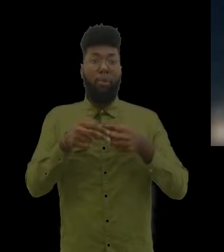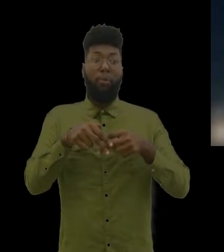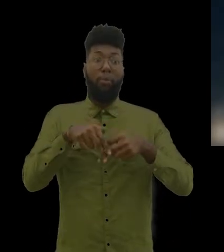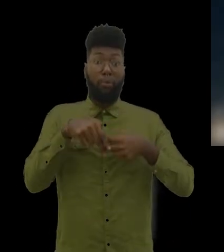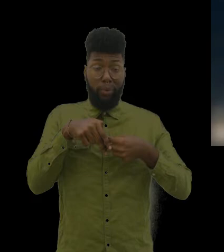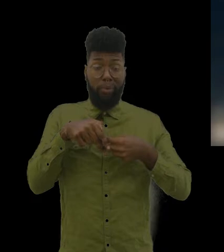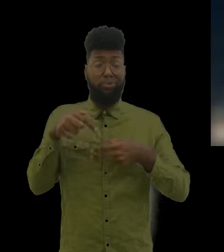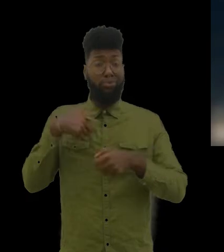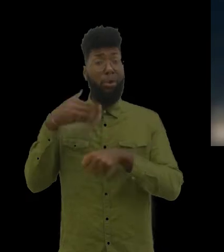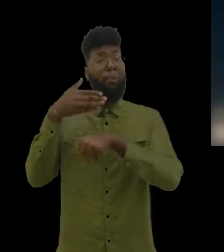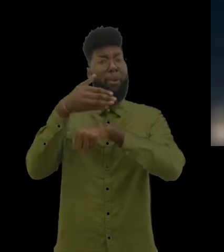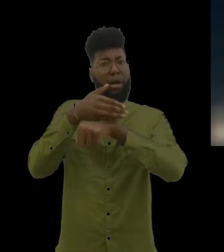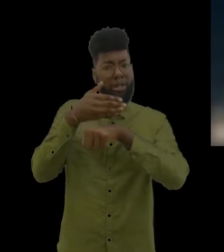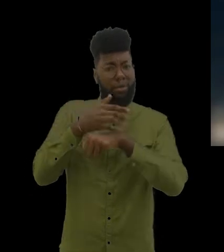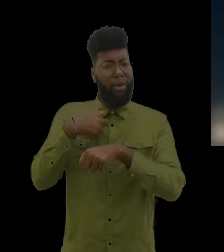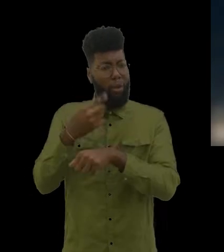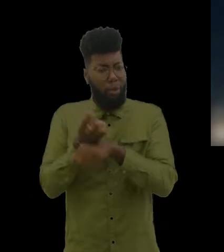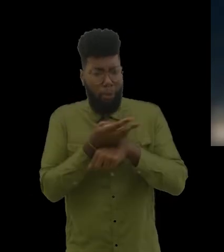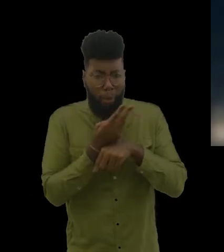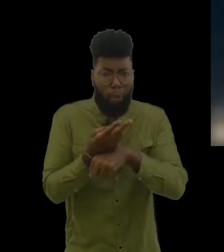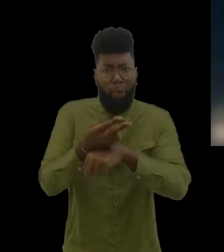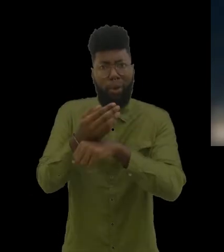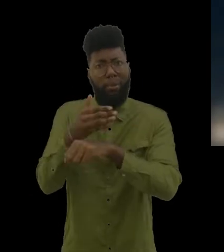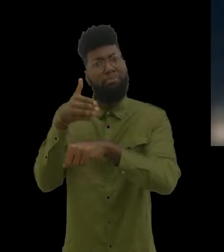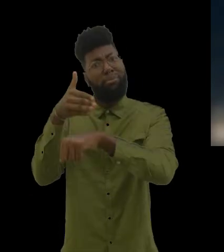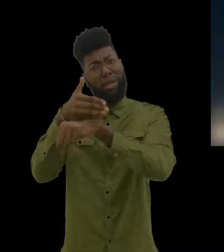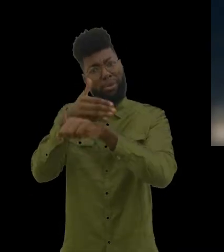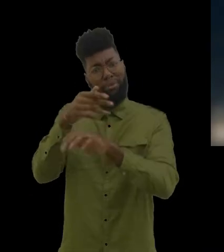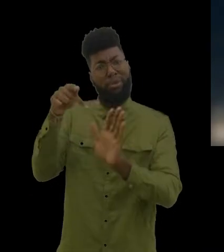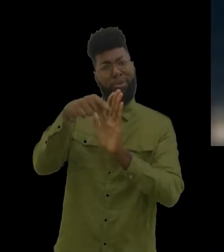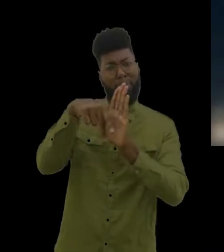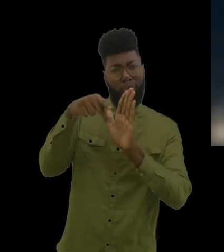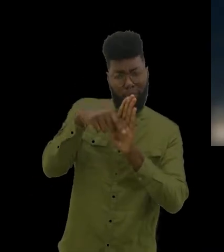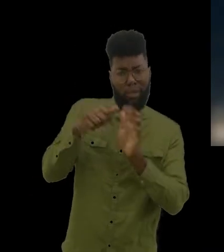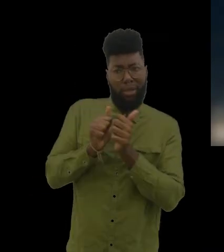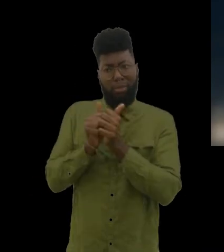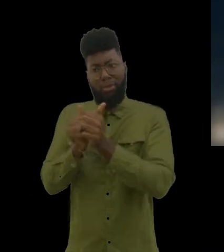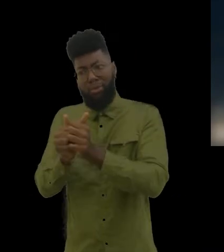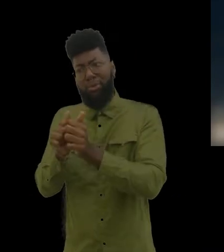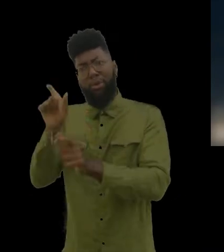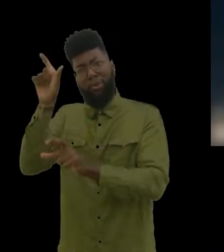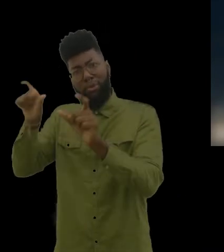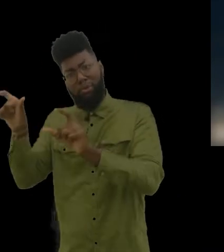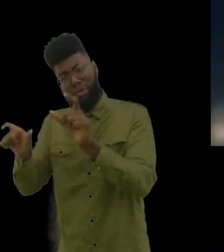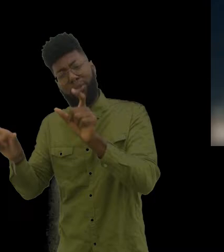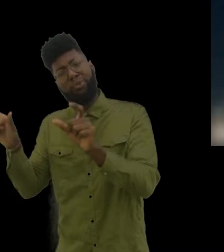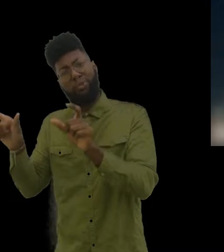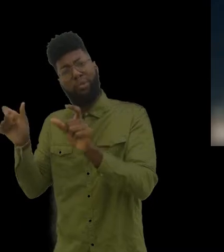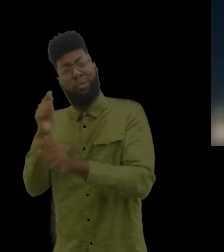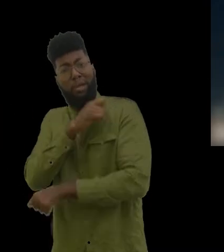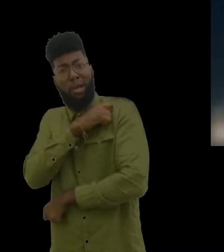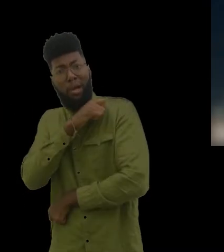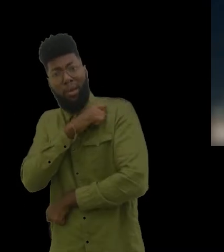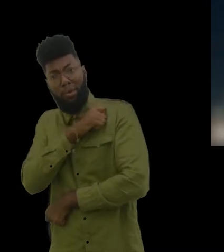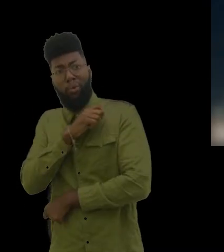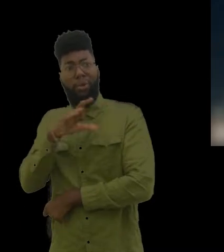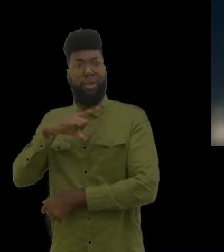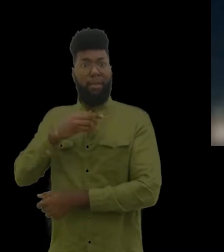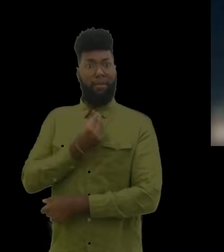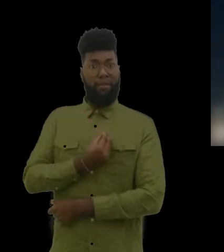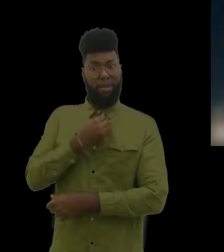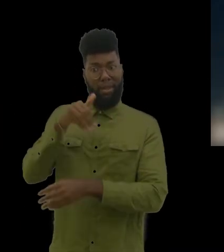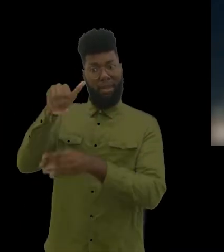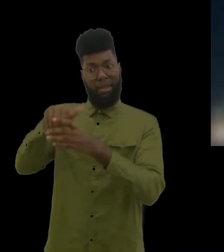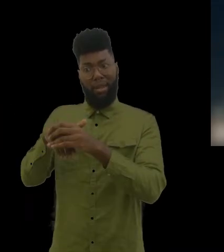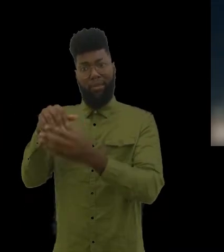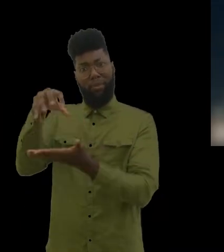ter buscado estar próximo, né, a galera, estar dentro de diretório, estar dentro de DCE, então acho que